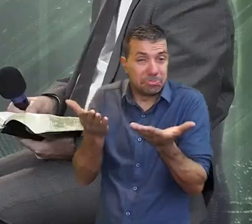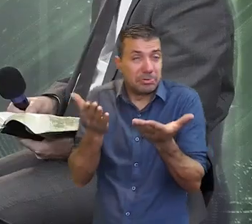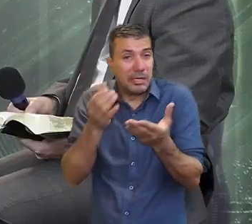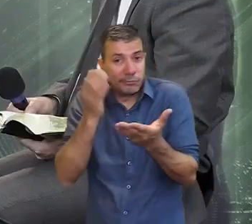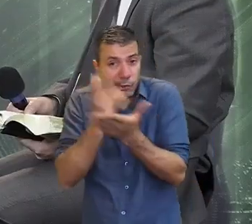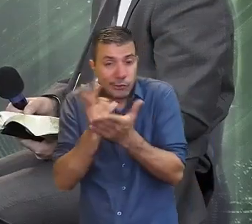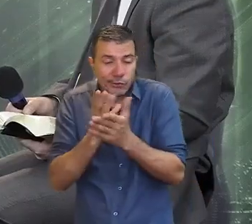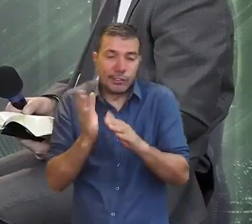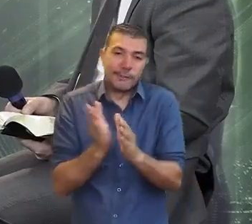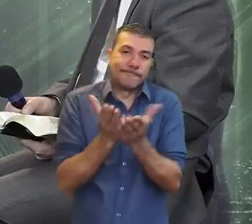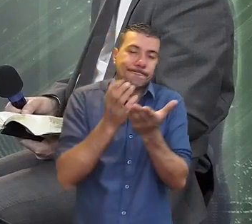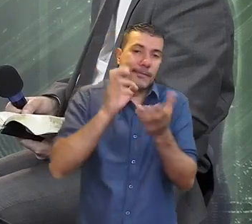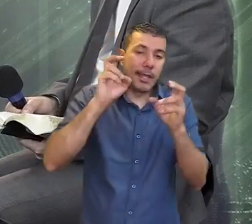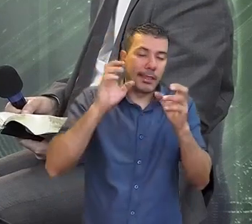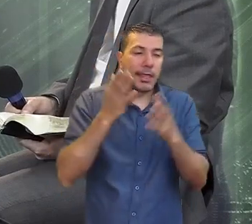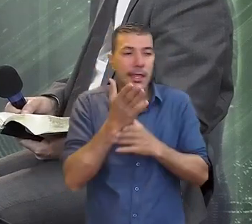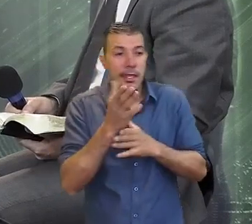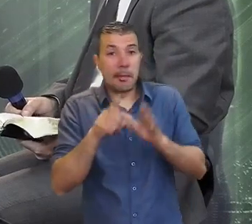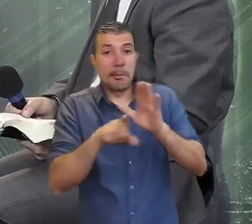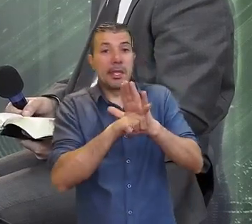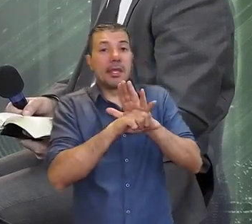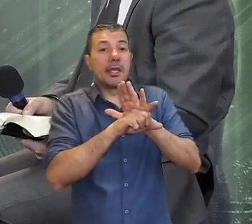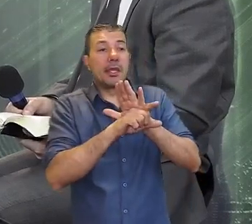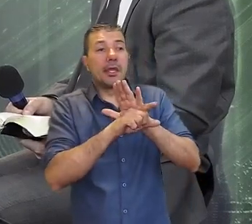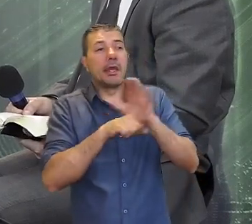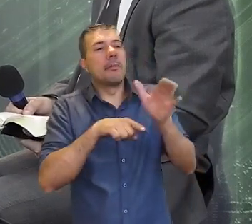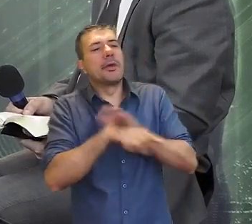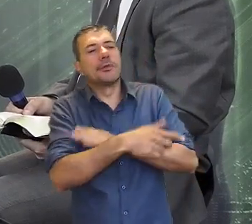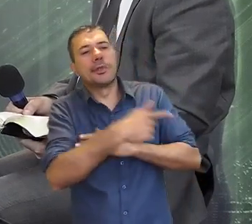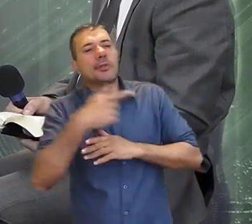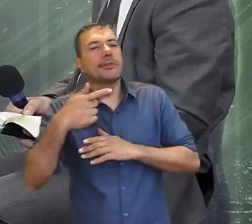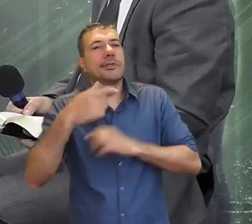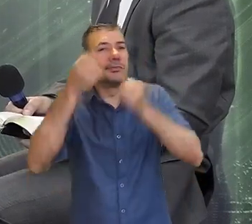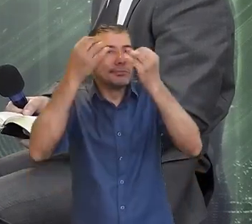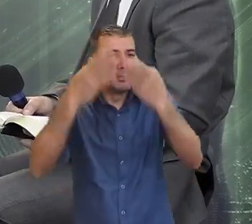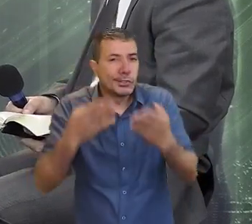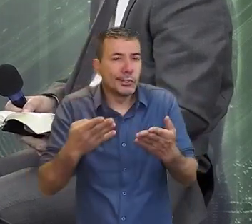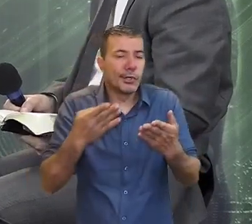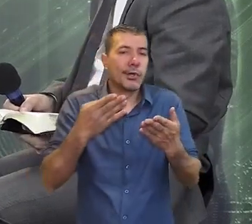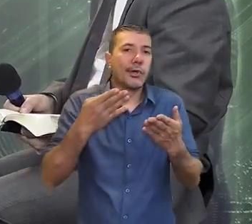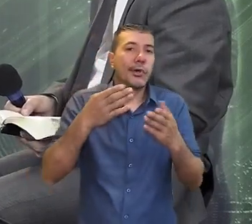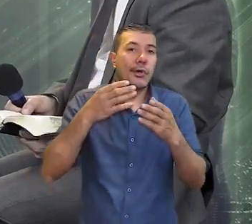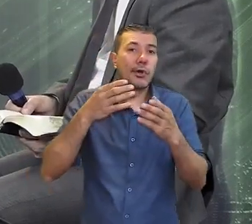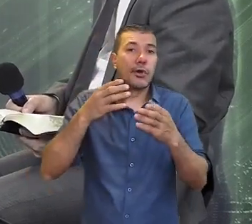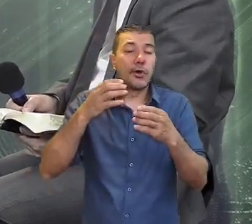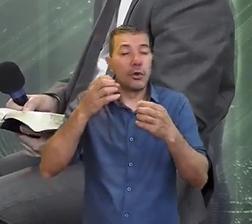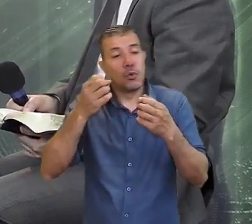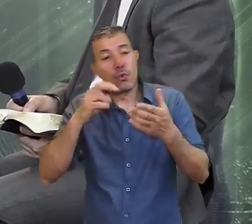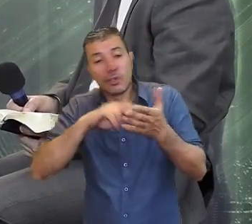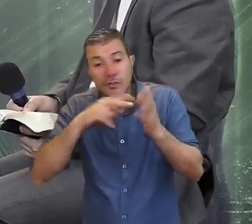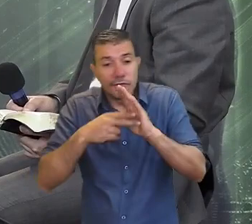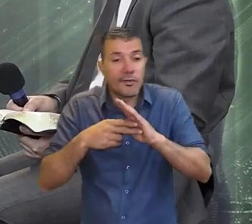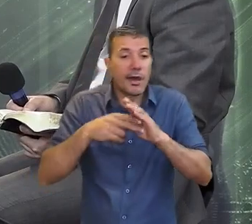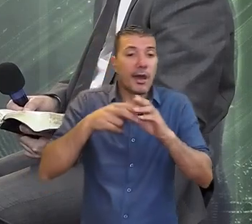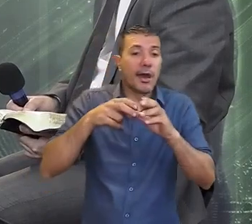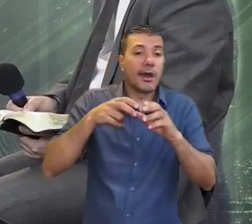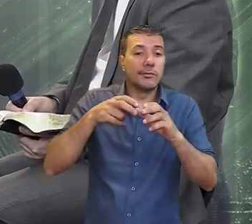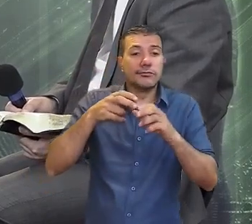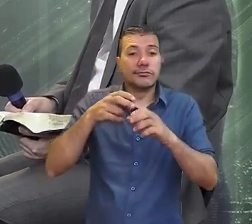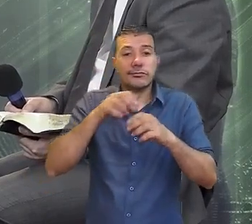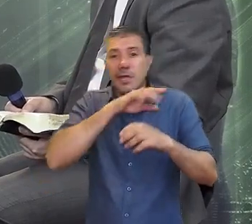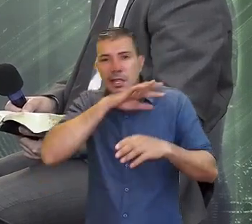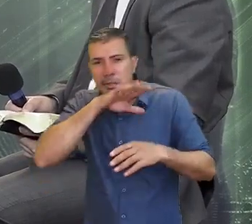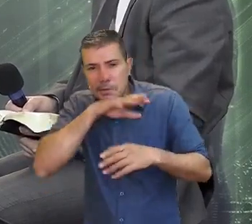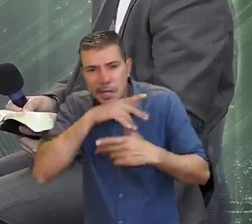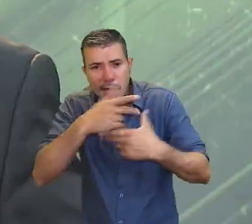vamos continuar aqui a pergunta de número 7. Pastor, o pastor Casimiro falou um pouquinho sobre esses animais, mas o que simbolizavam